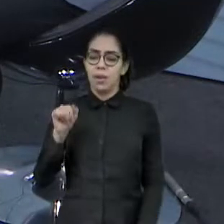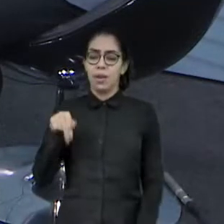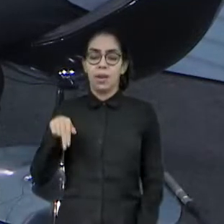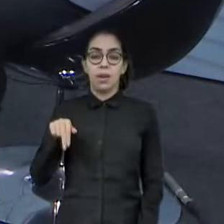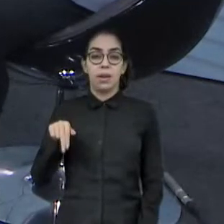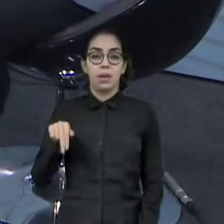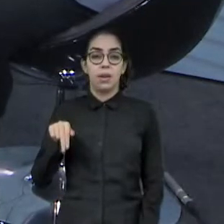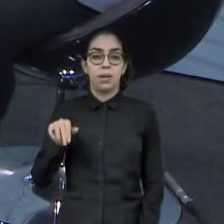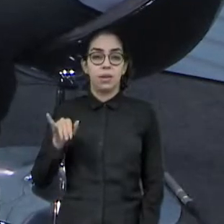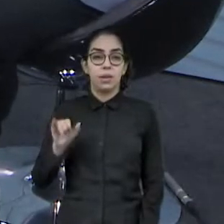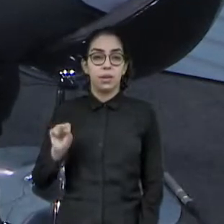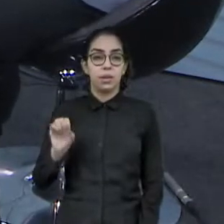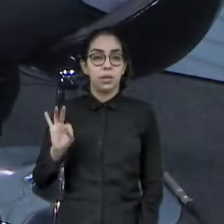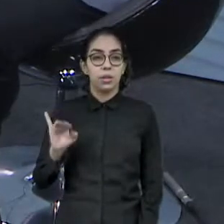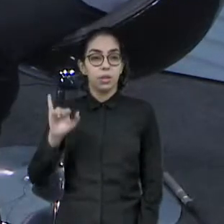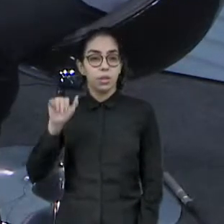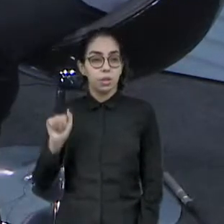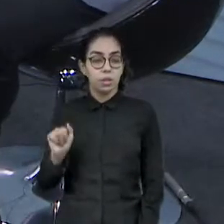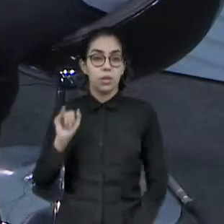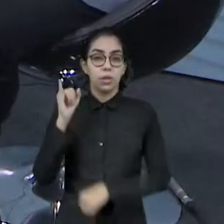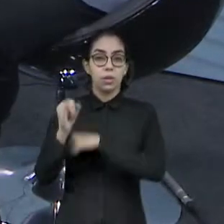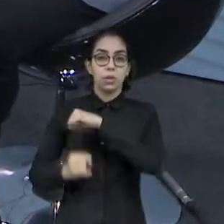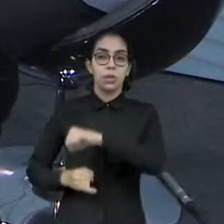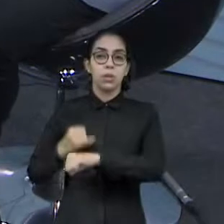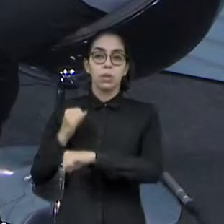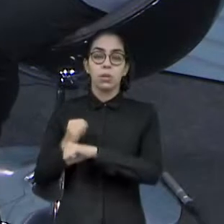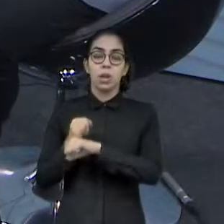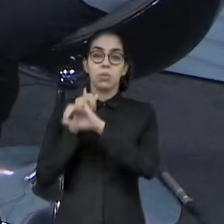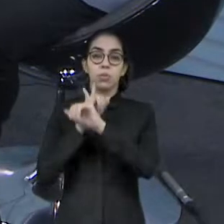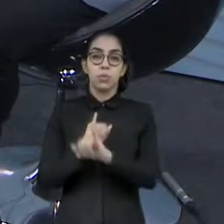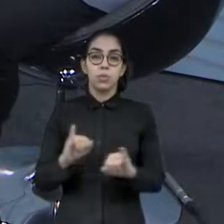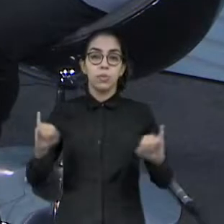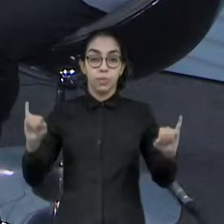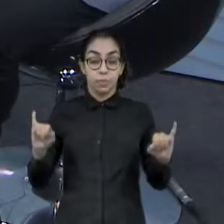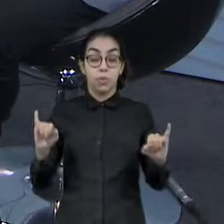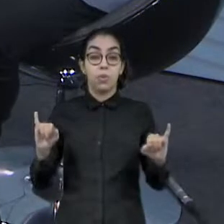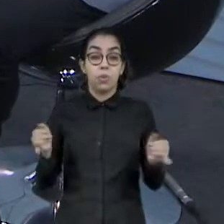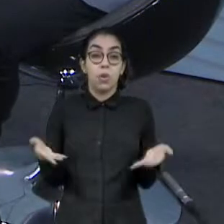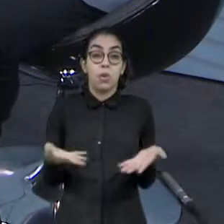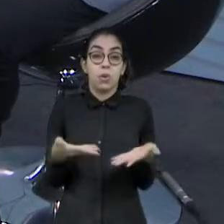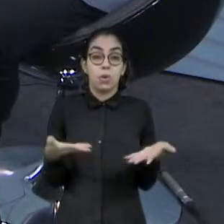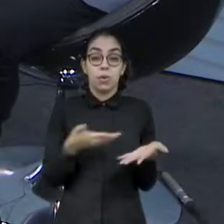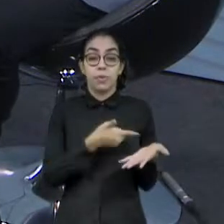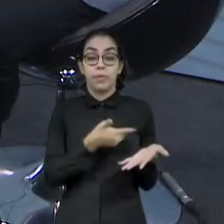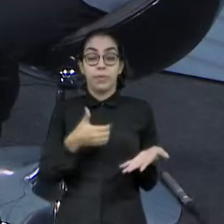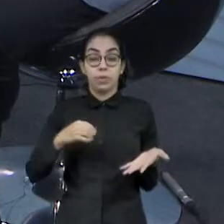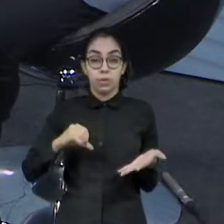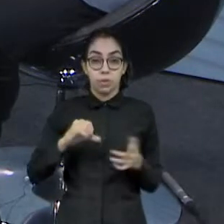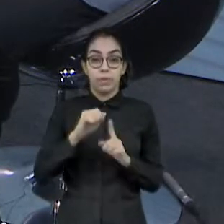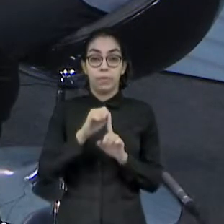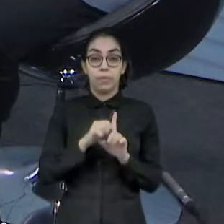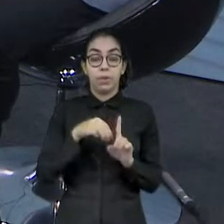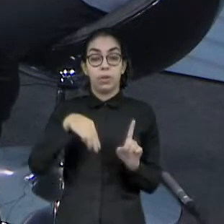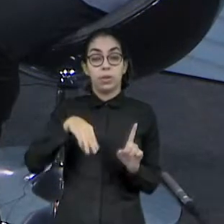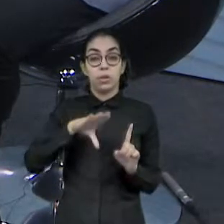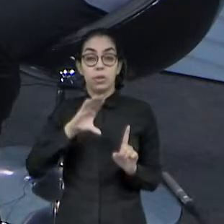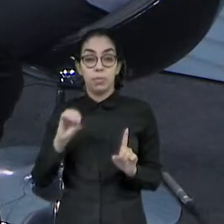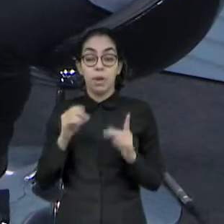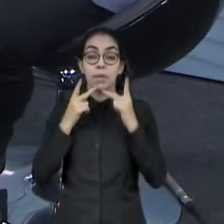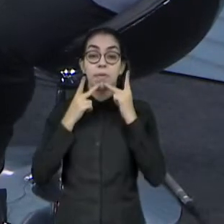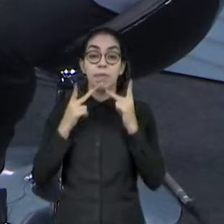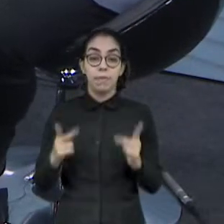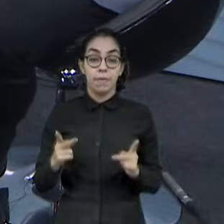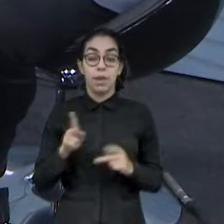divulgou um informe no último dia 29 de março, em que aborda o Estado de Direitos Humanos no mundo e